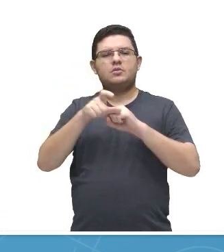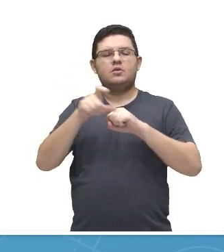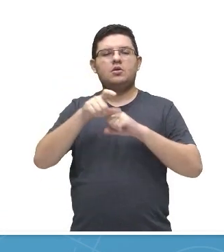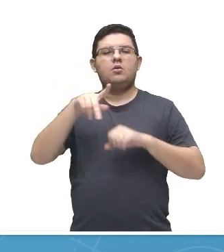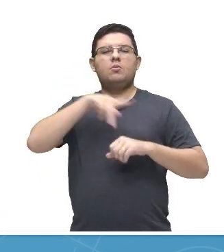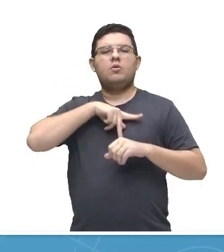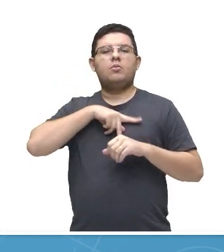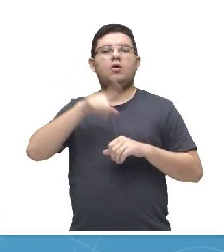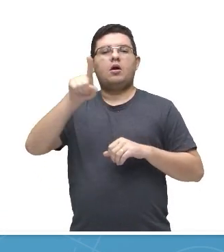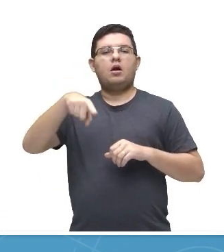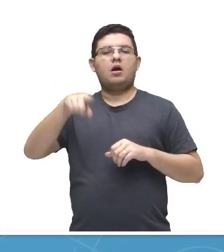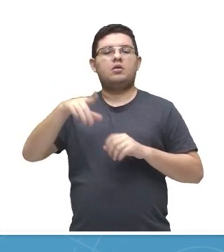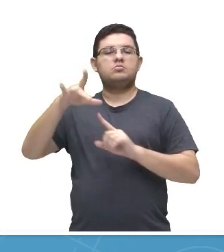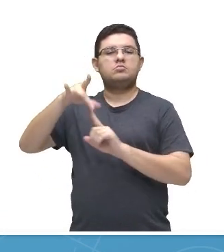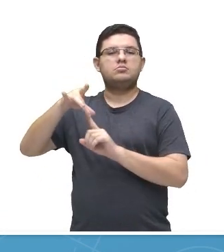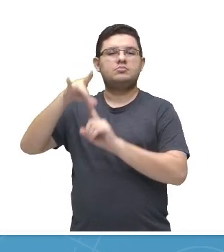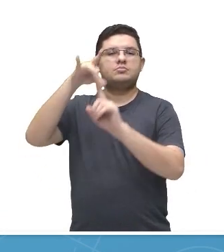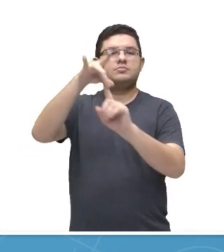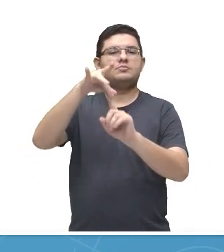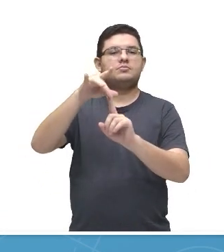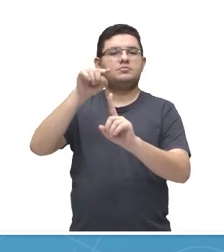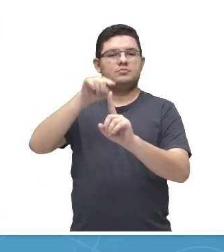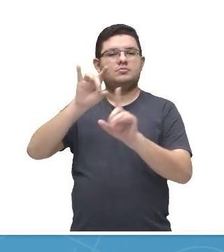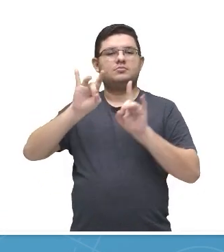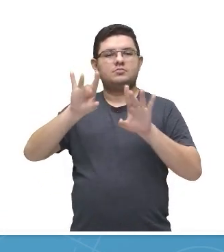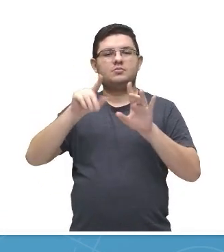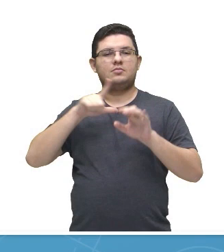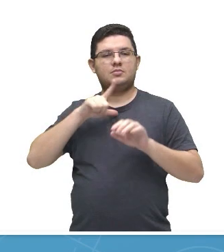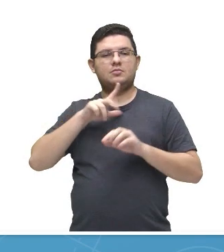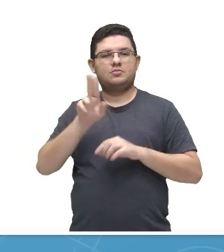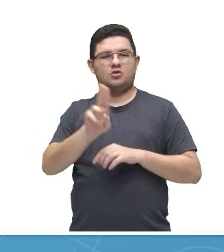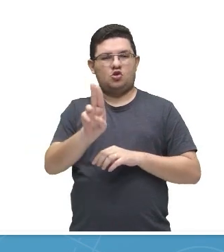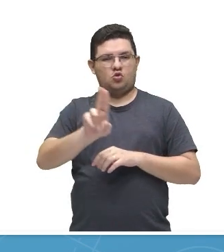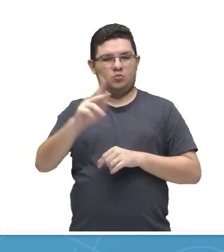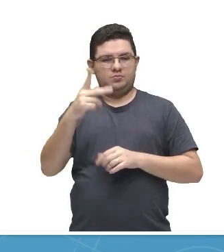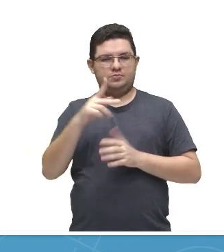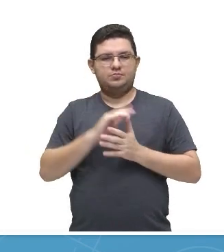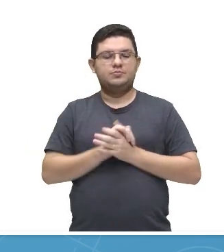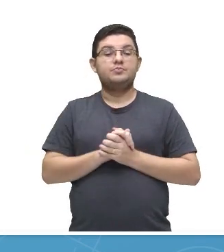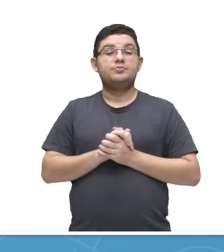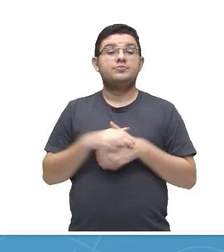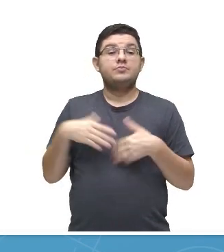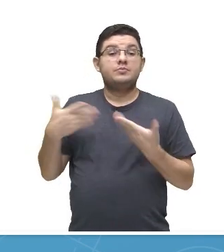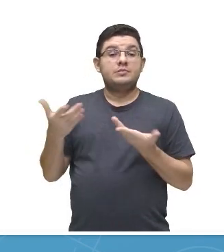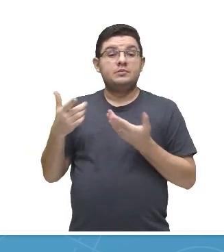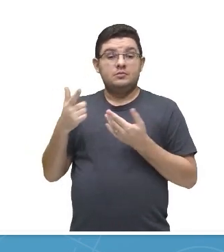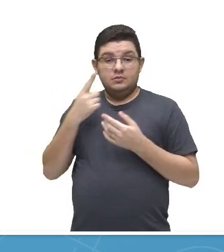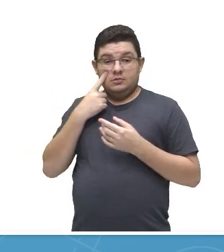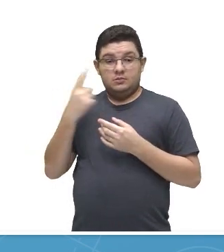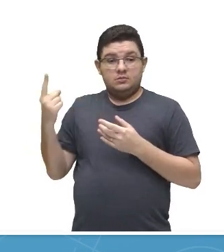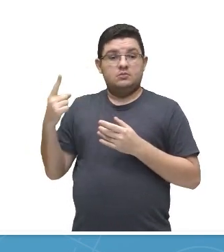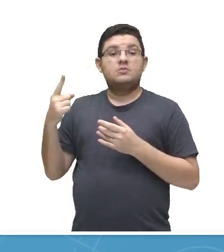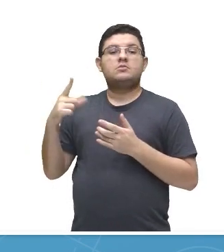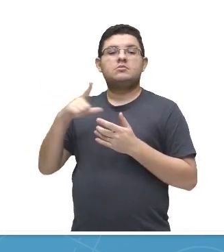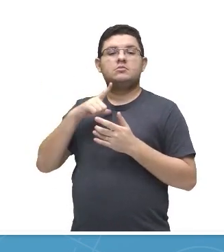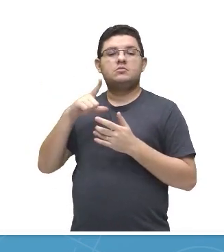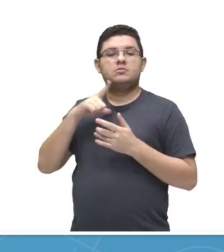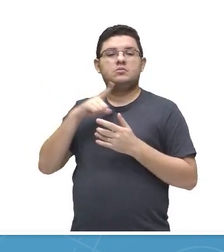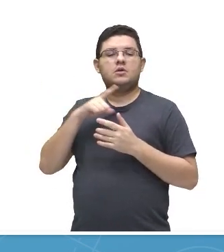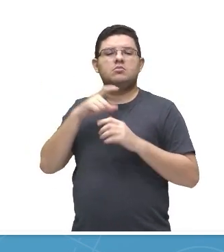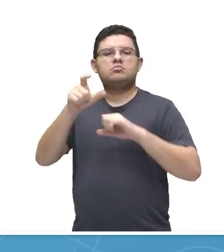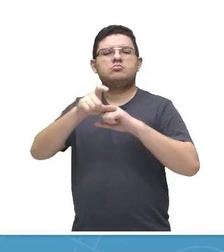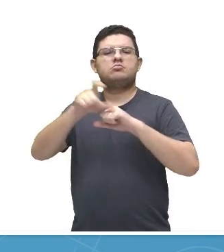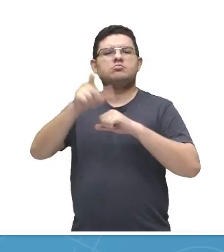especial que eu destaco de toda a espécie, né? E o substantivo comum é um ser qualquer da espécie. Qualquer